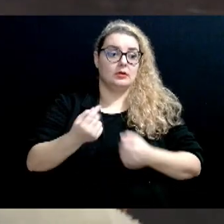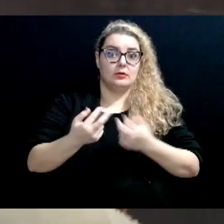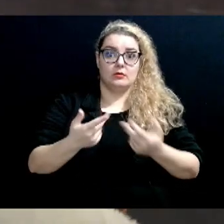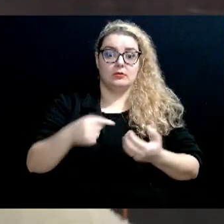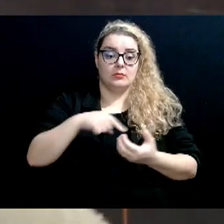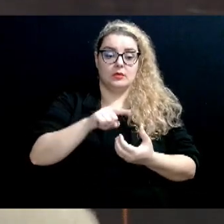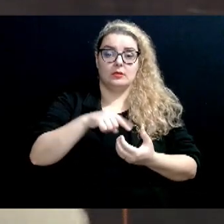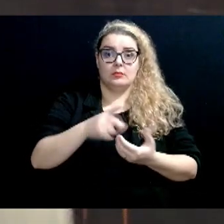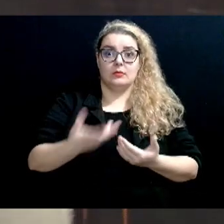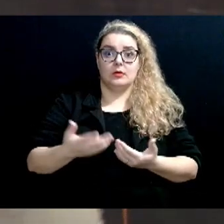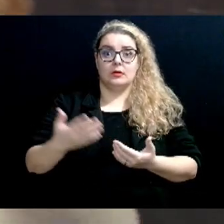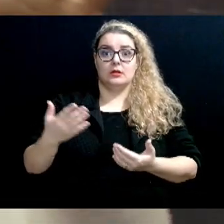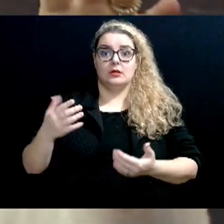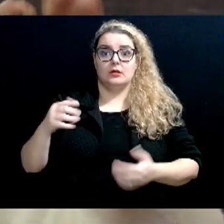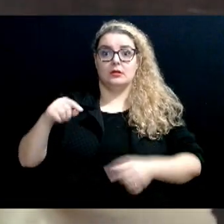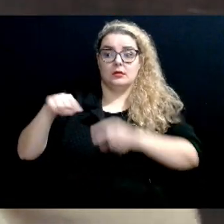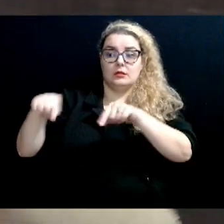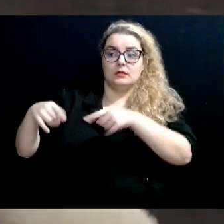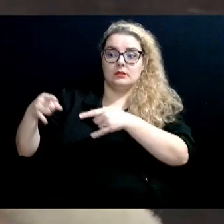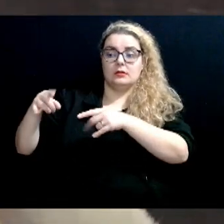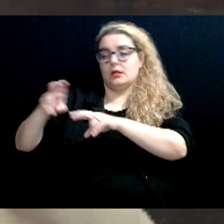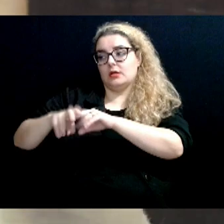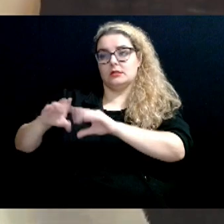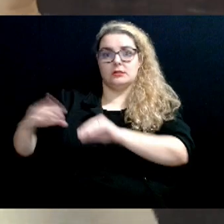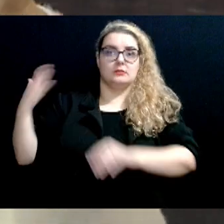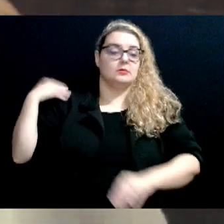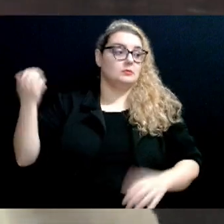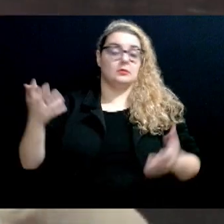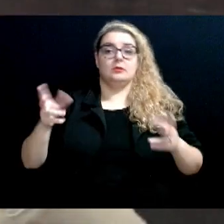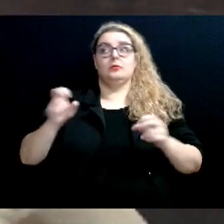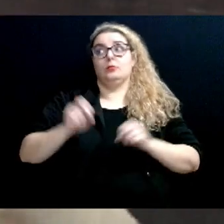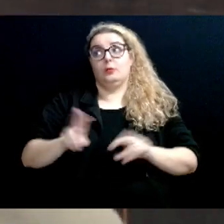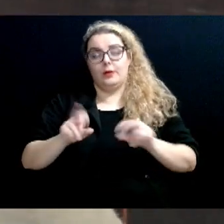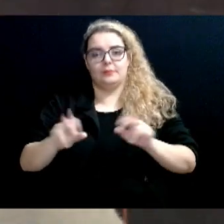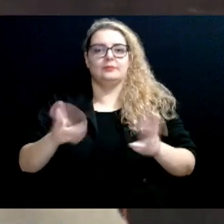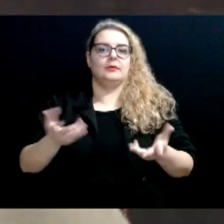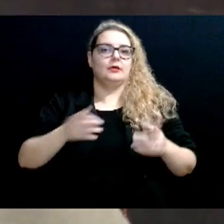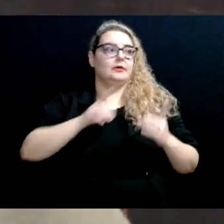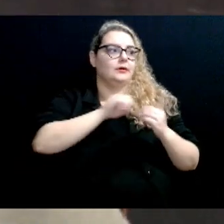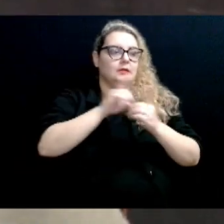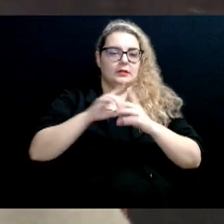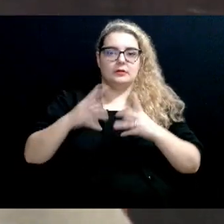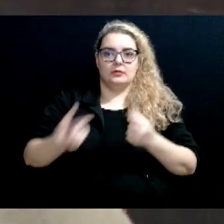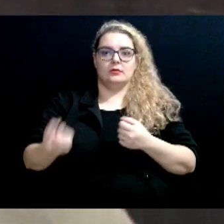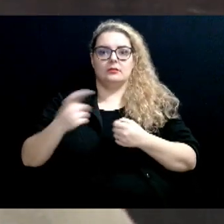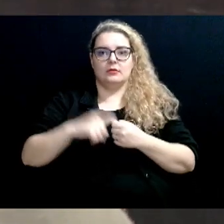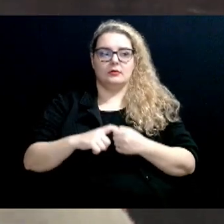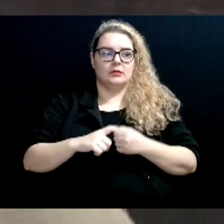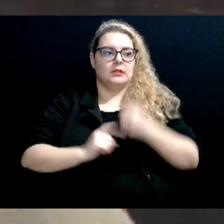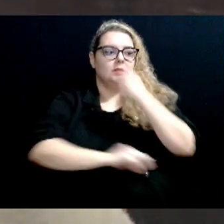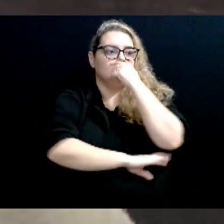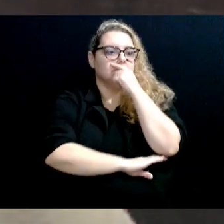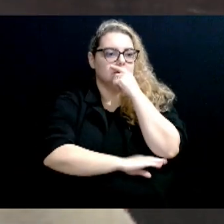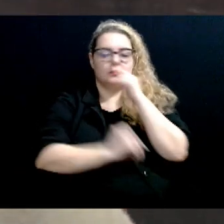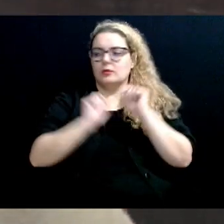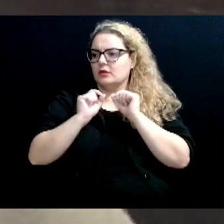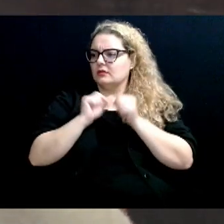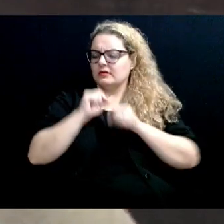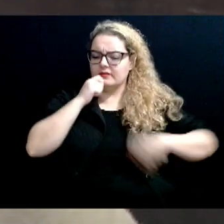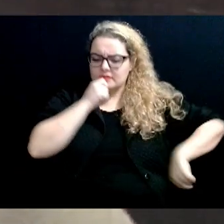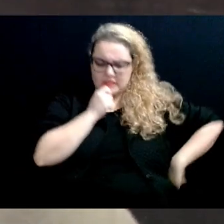na sala. Uau! Então você fala, eu preciso dar conta disso tudo. Aí quando você volta, você fala, onde eu estava? Isso. Né? Aí você